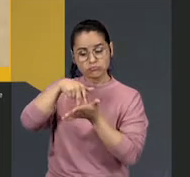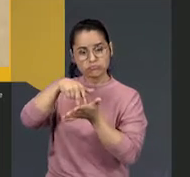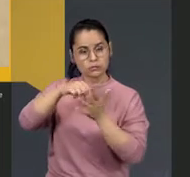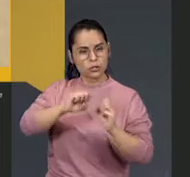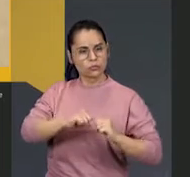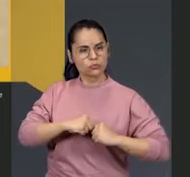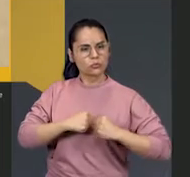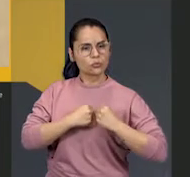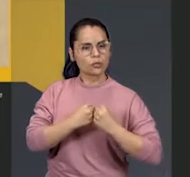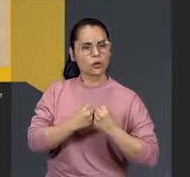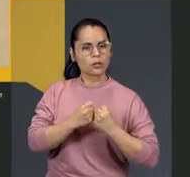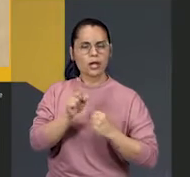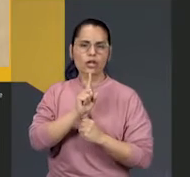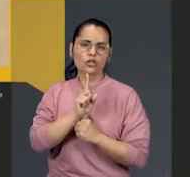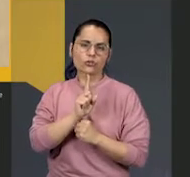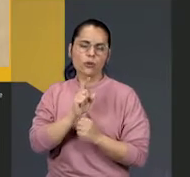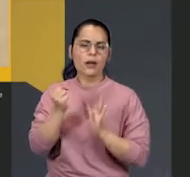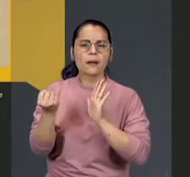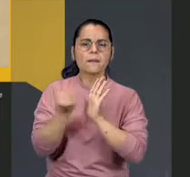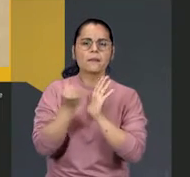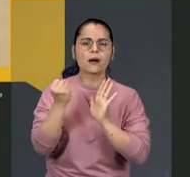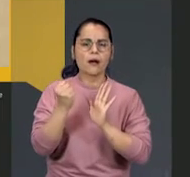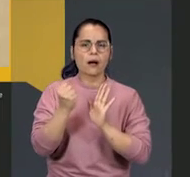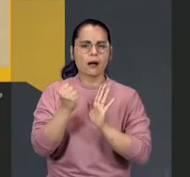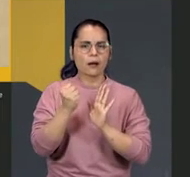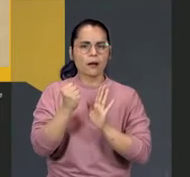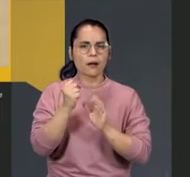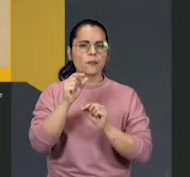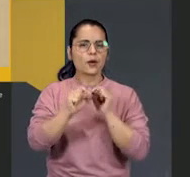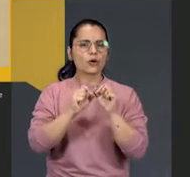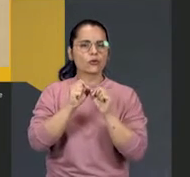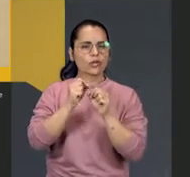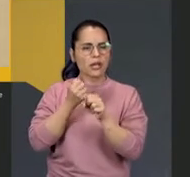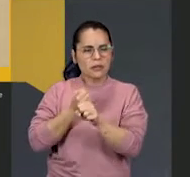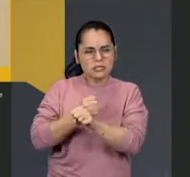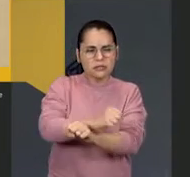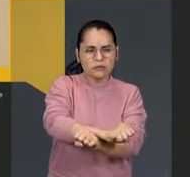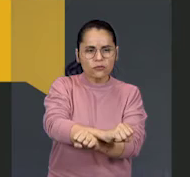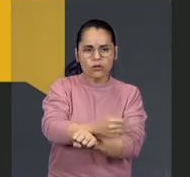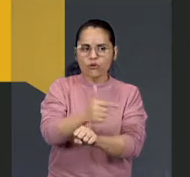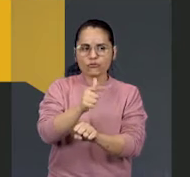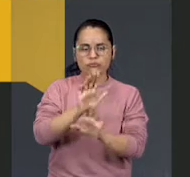empoderamento, sem ser marcada pelos traços da escravidão.